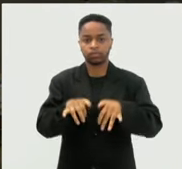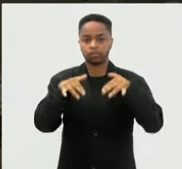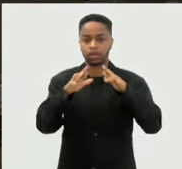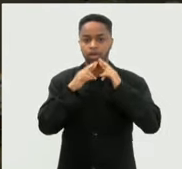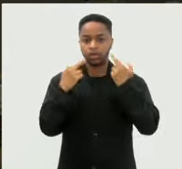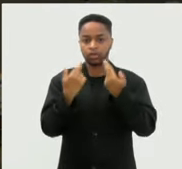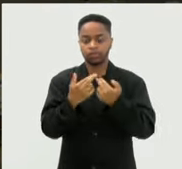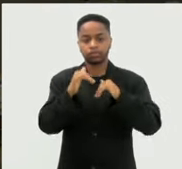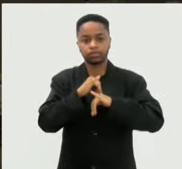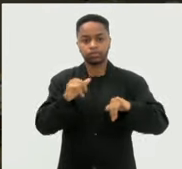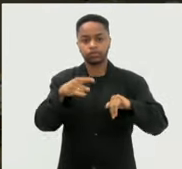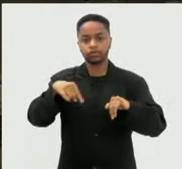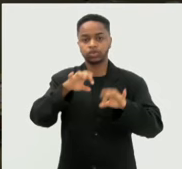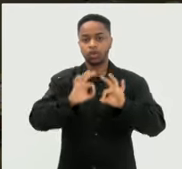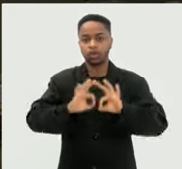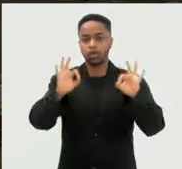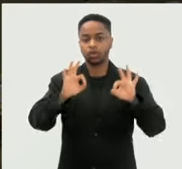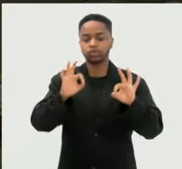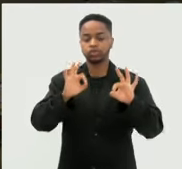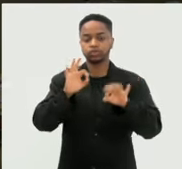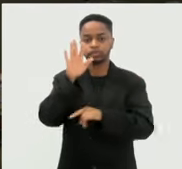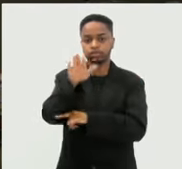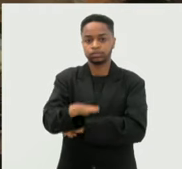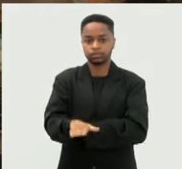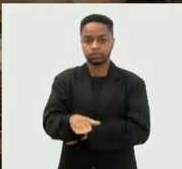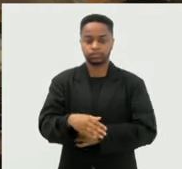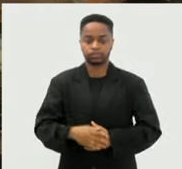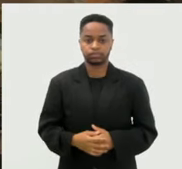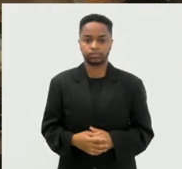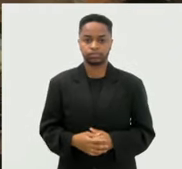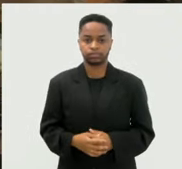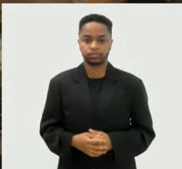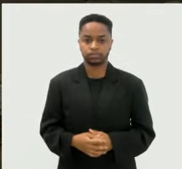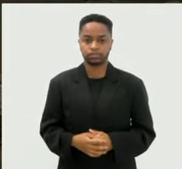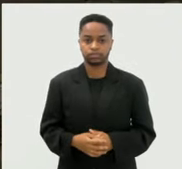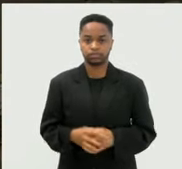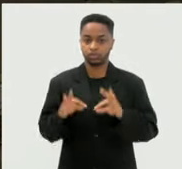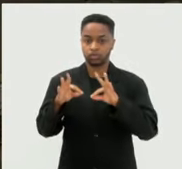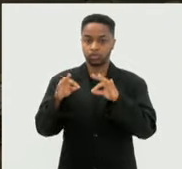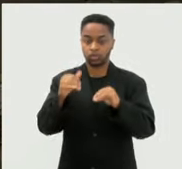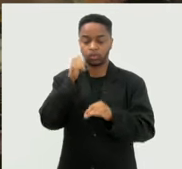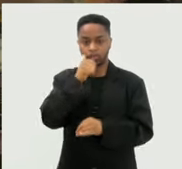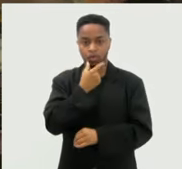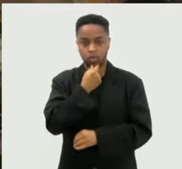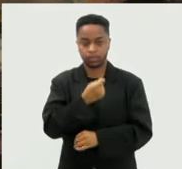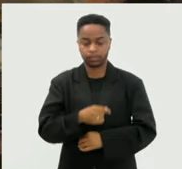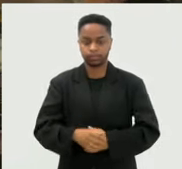desejando a todos um ótimo final de tarde. Todos e todas.